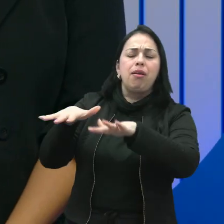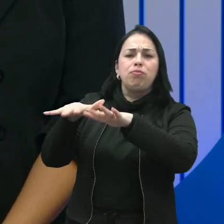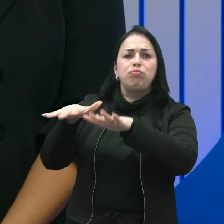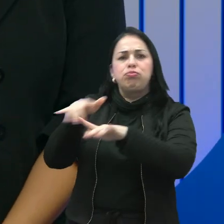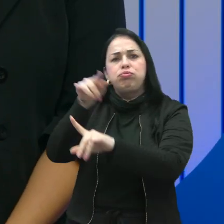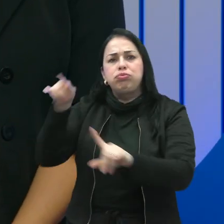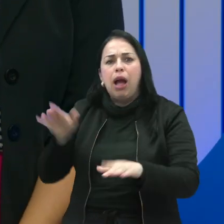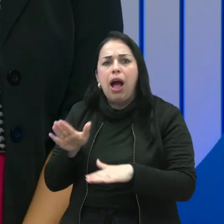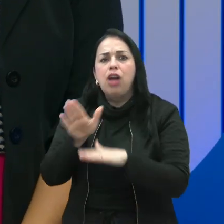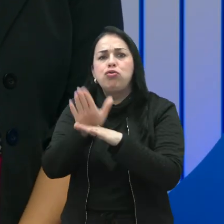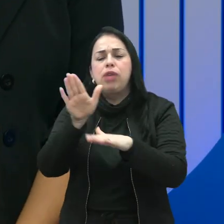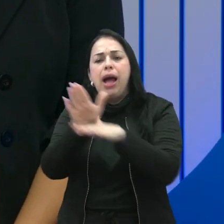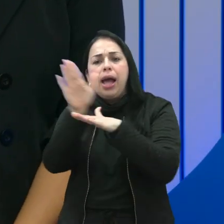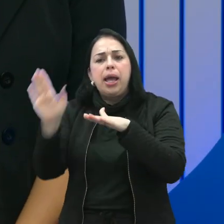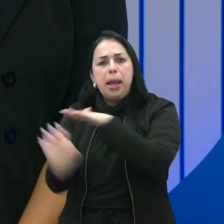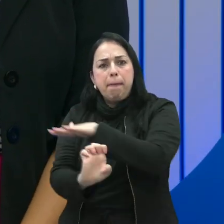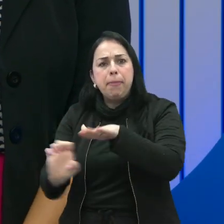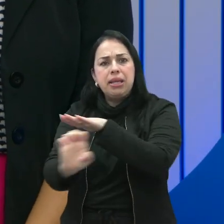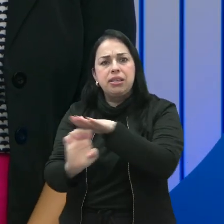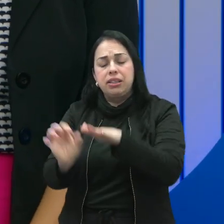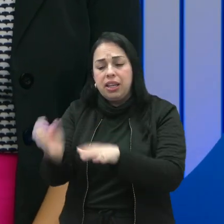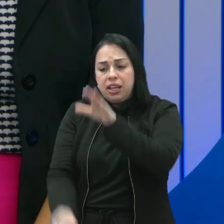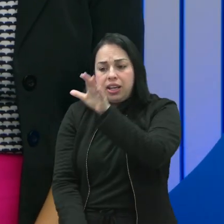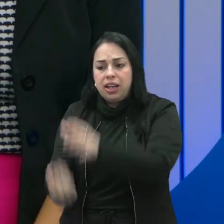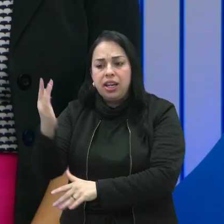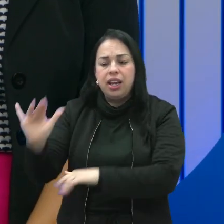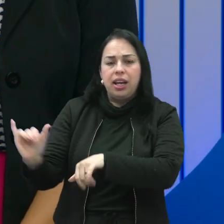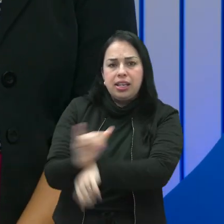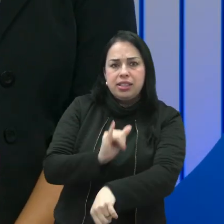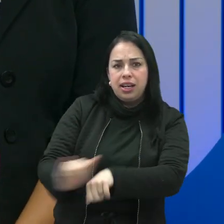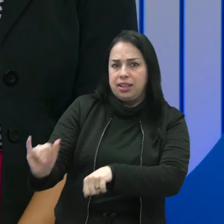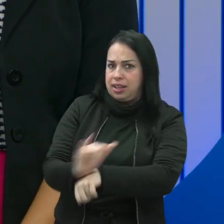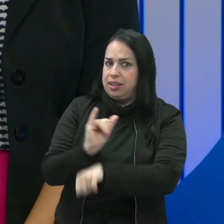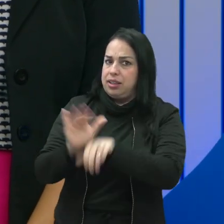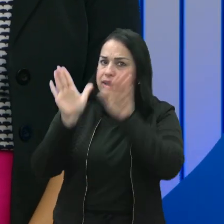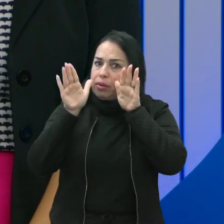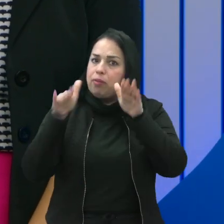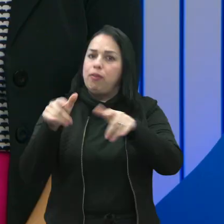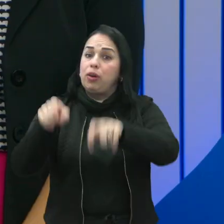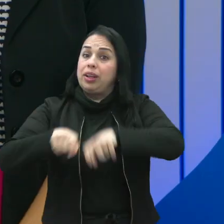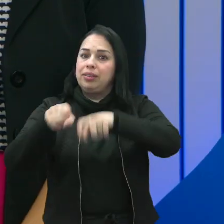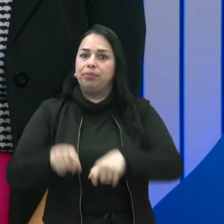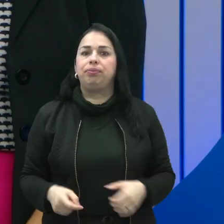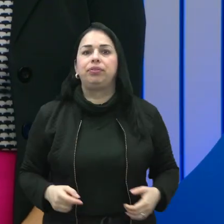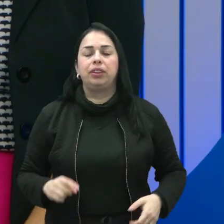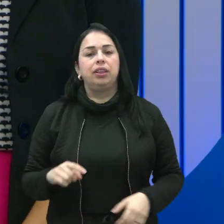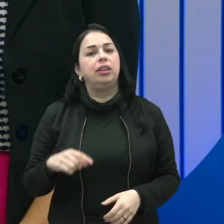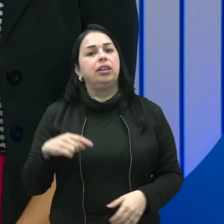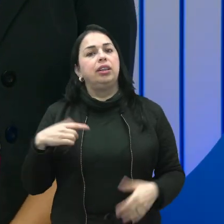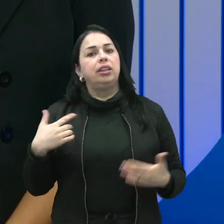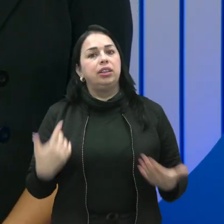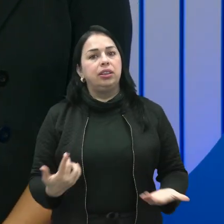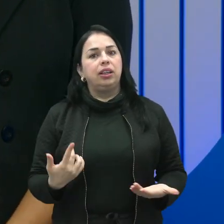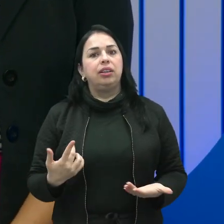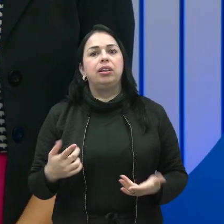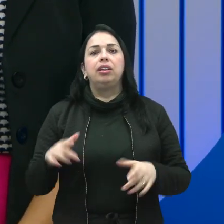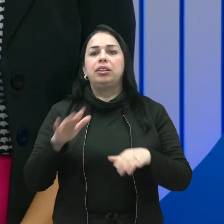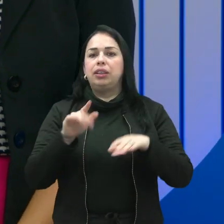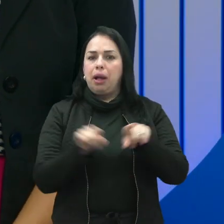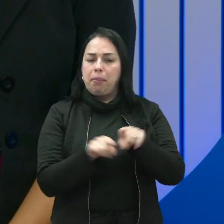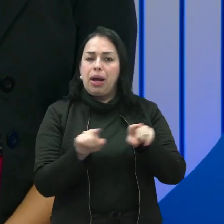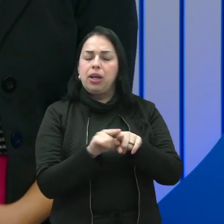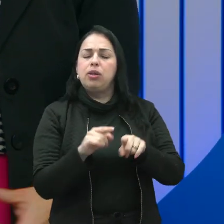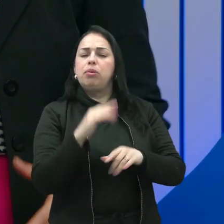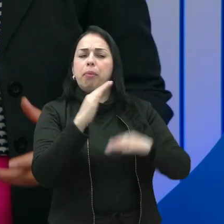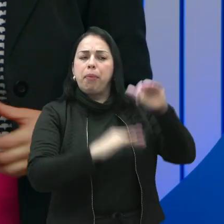pensado justamente para ajudar empresas que desenvolvem soluções voltadas para esse setor. E nós ouvimos um